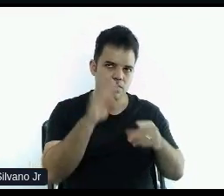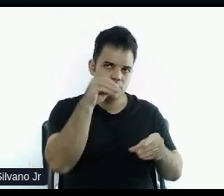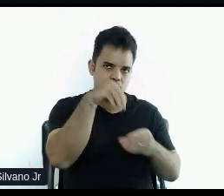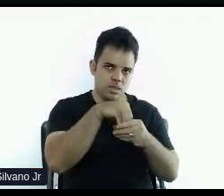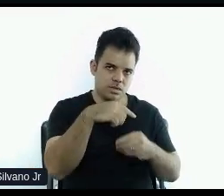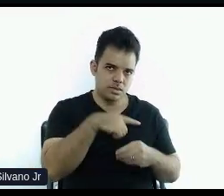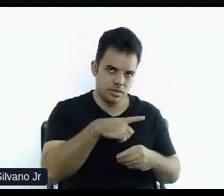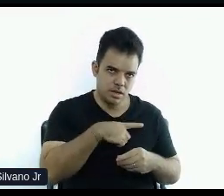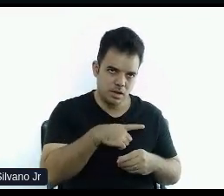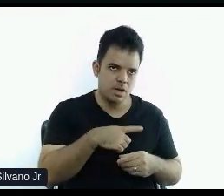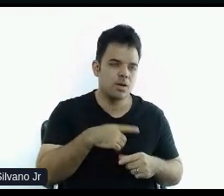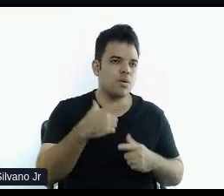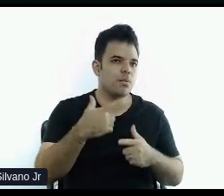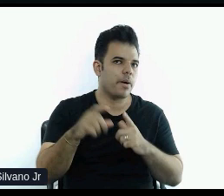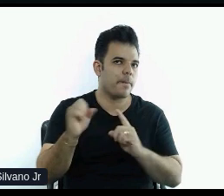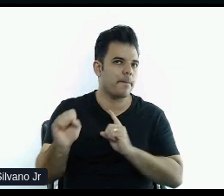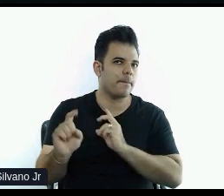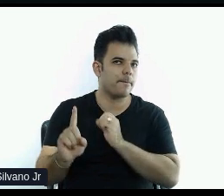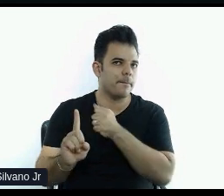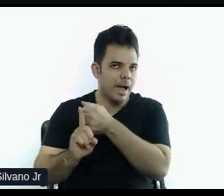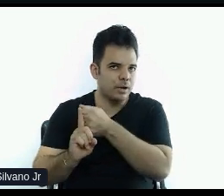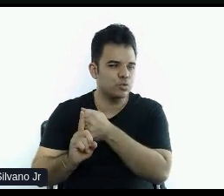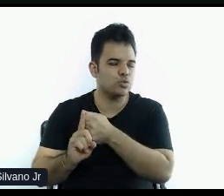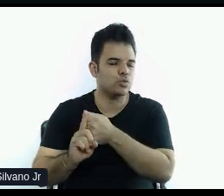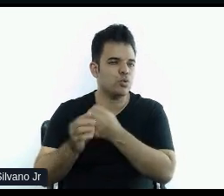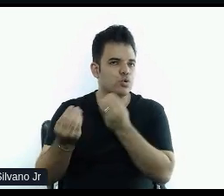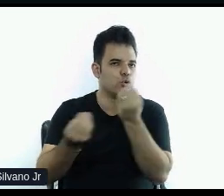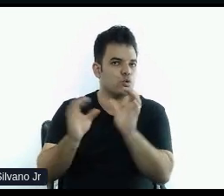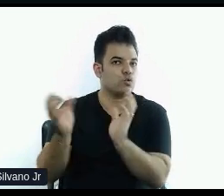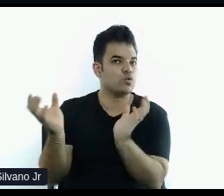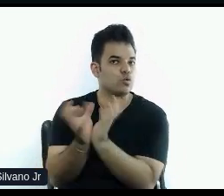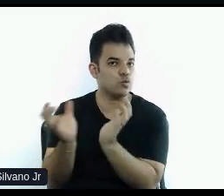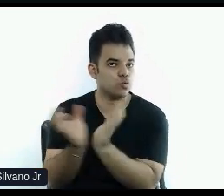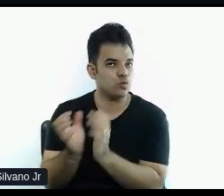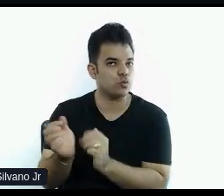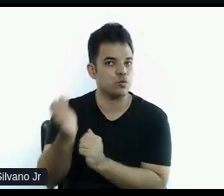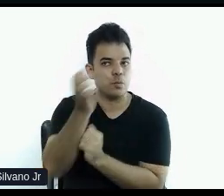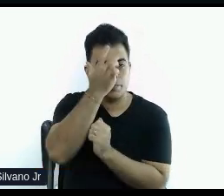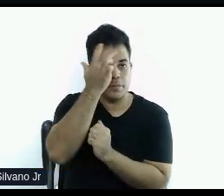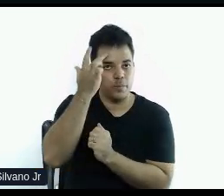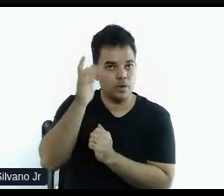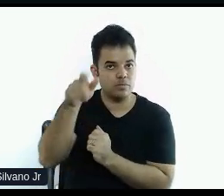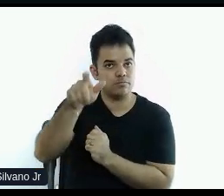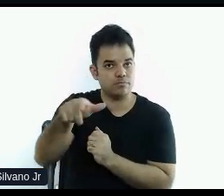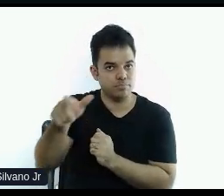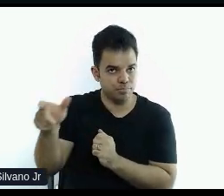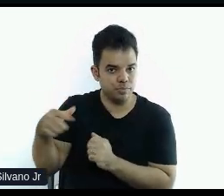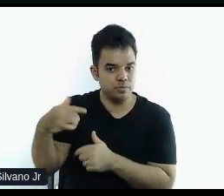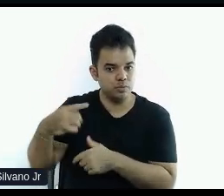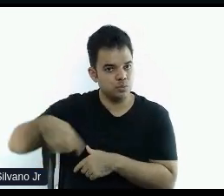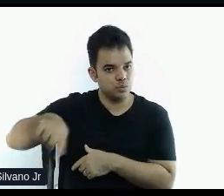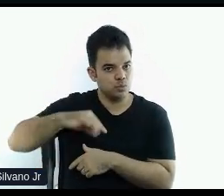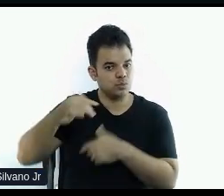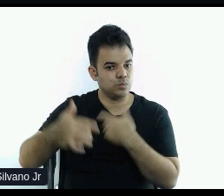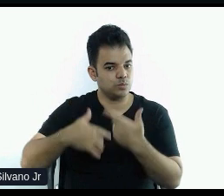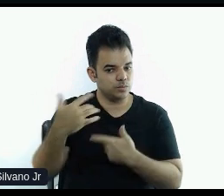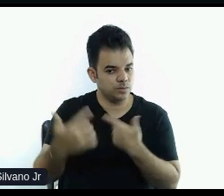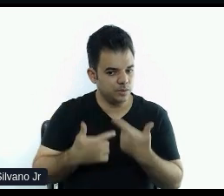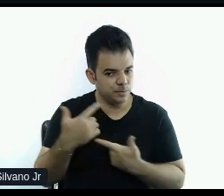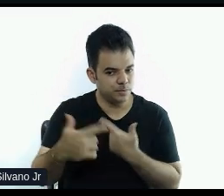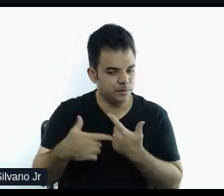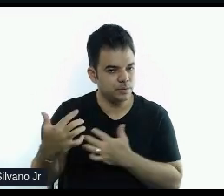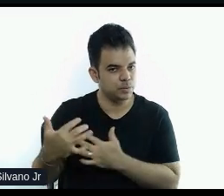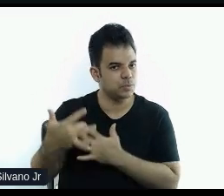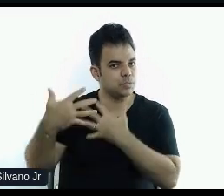afetam exclusivamente aquele grupo de personas que a gente está trabalhando, aquela jornada